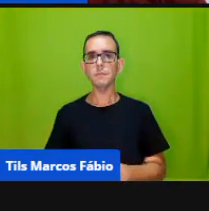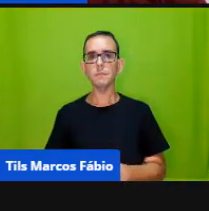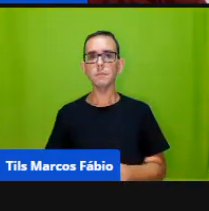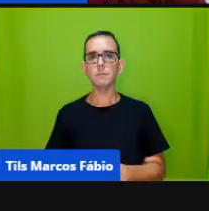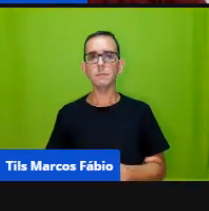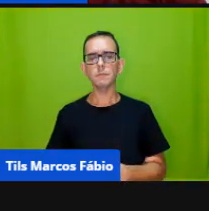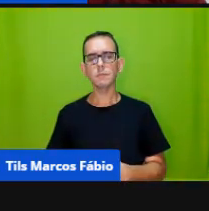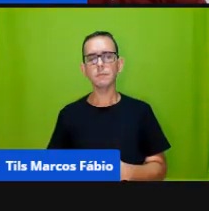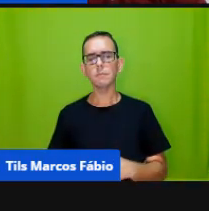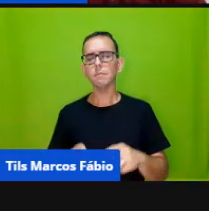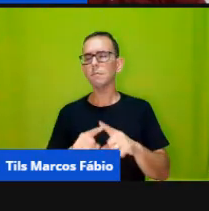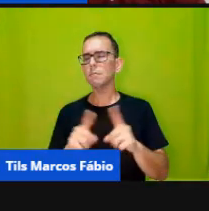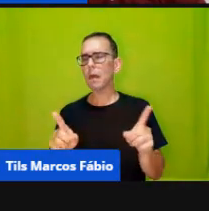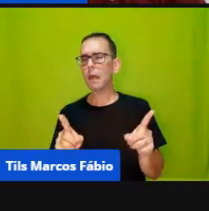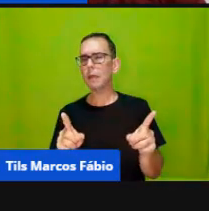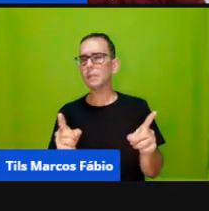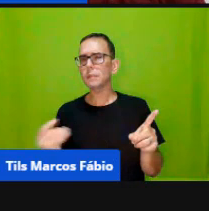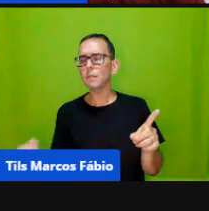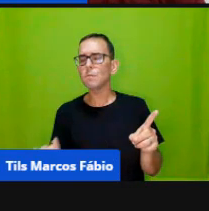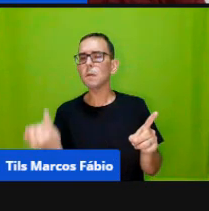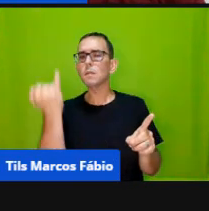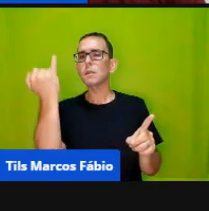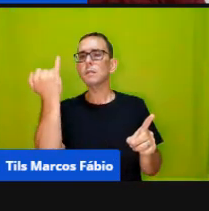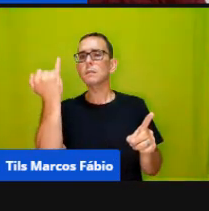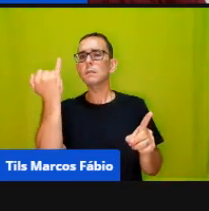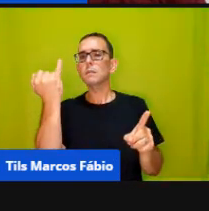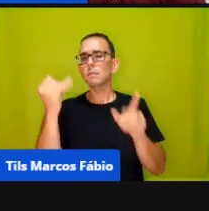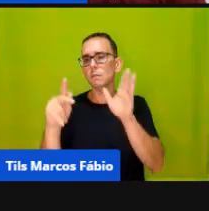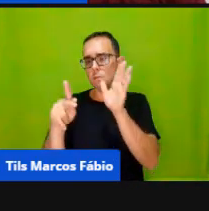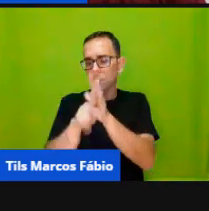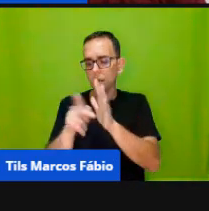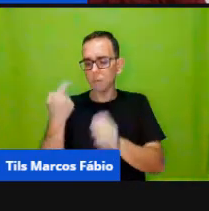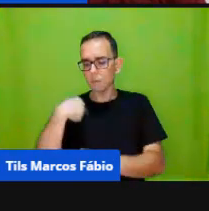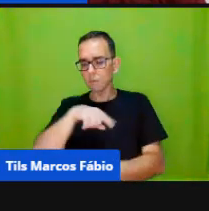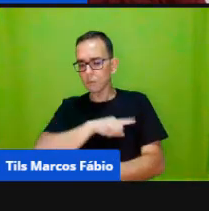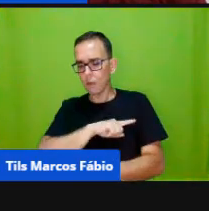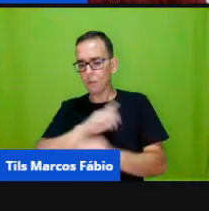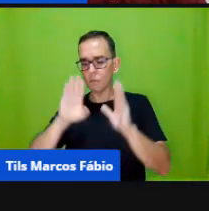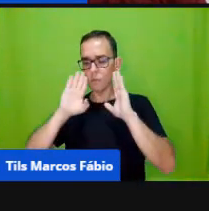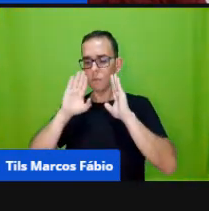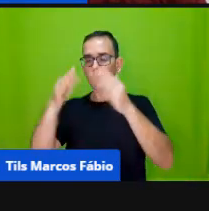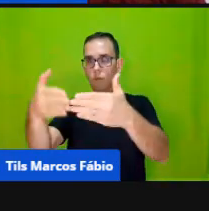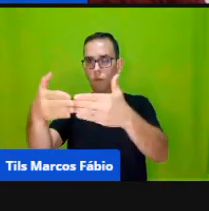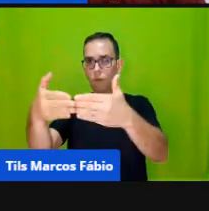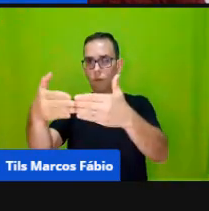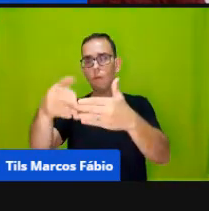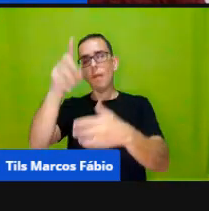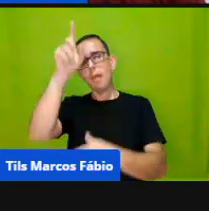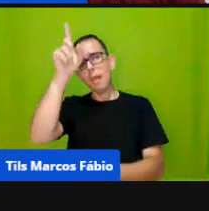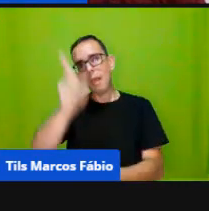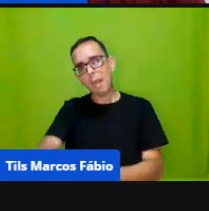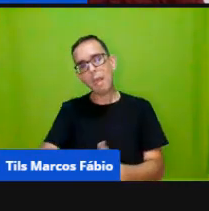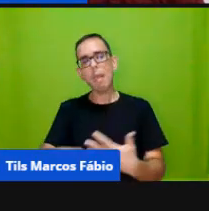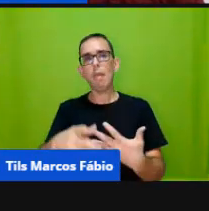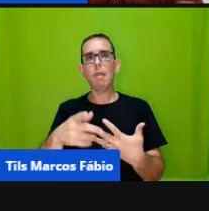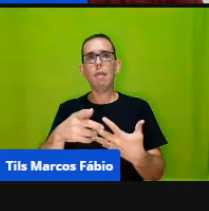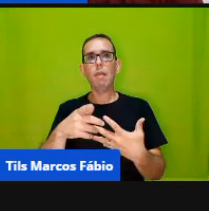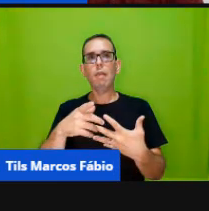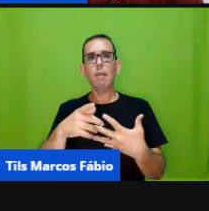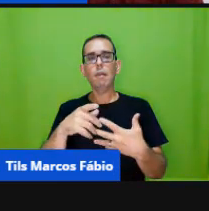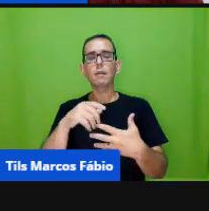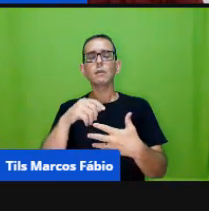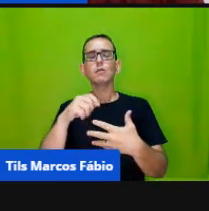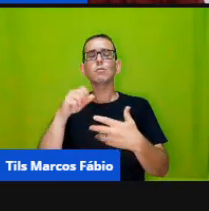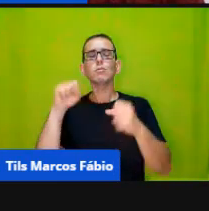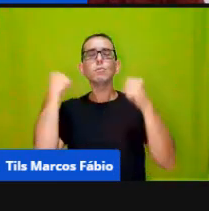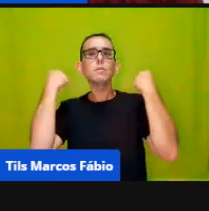E aí, a importância propriamente do nosso foco aí, que é a importância da atividade física para manter